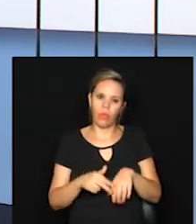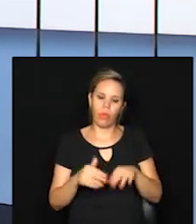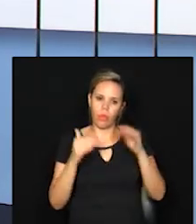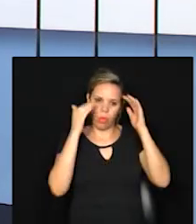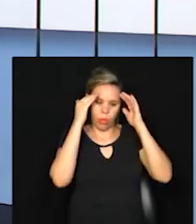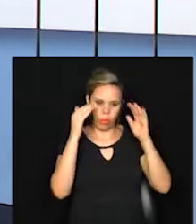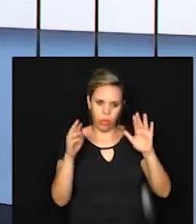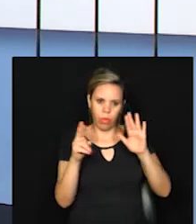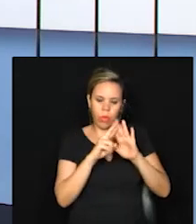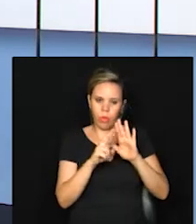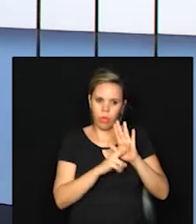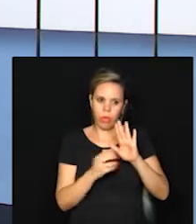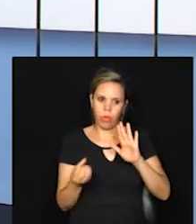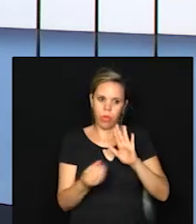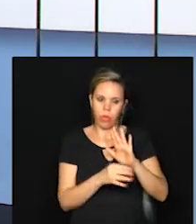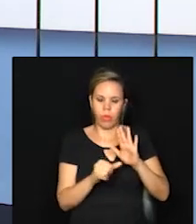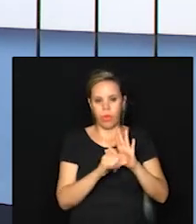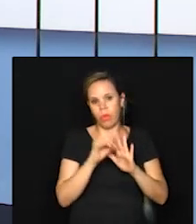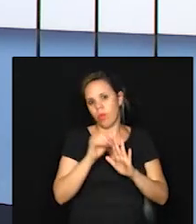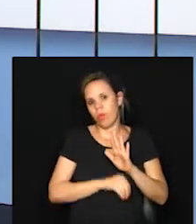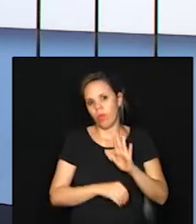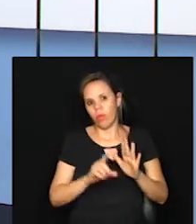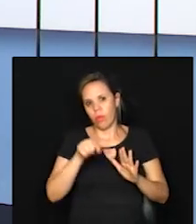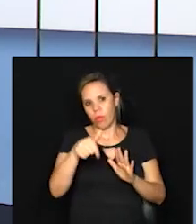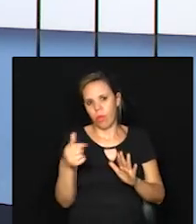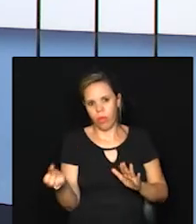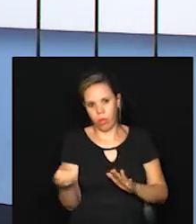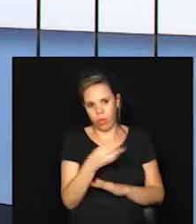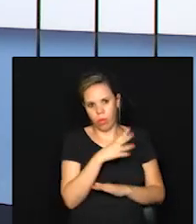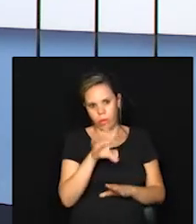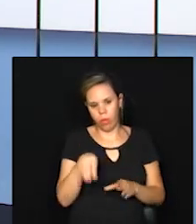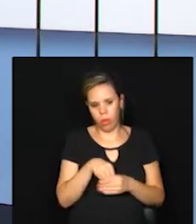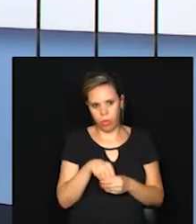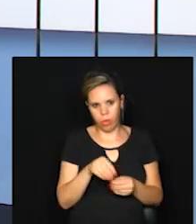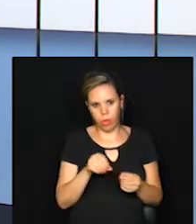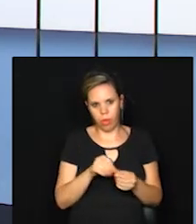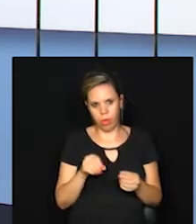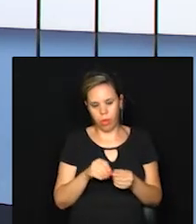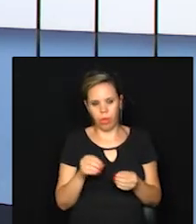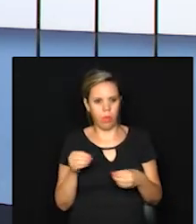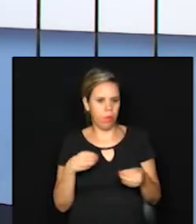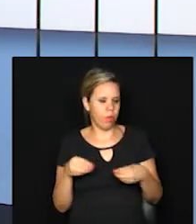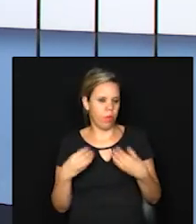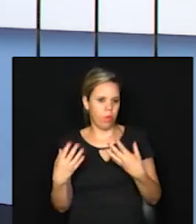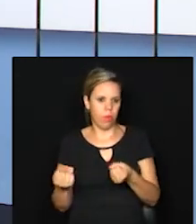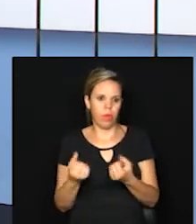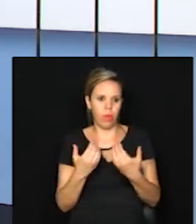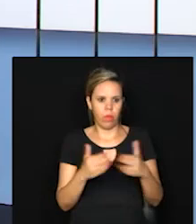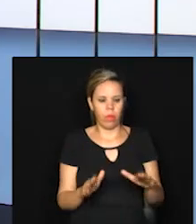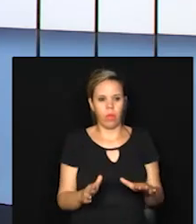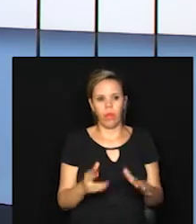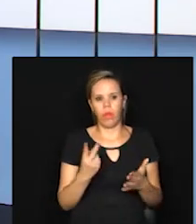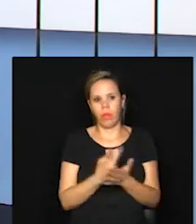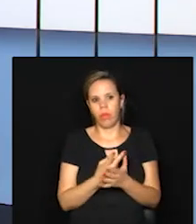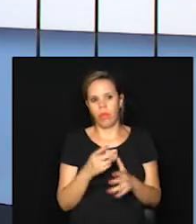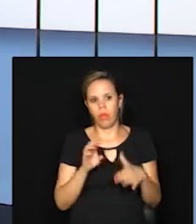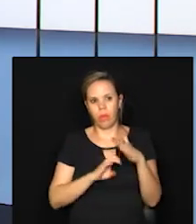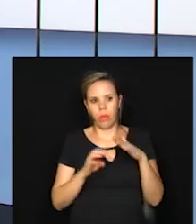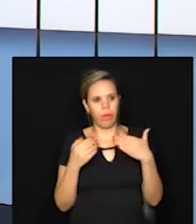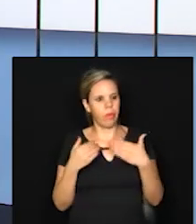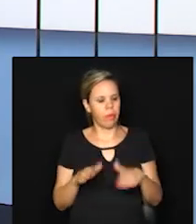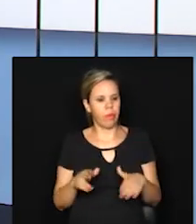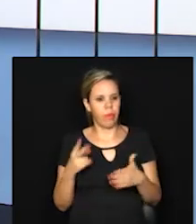regras do Diário Oficial, para que depois seja feita uma nova flexibilização nessas mesmas atividades.